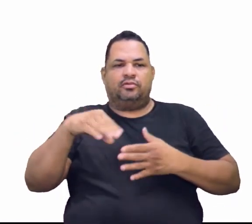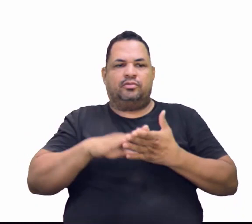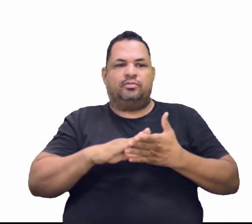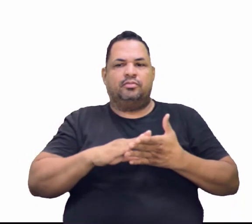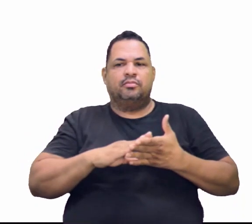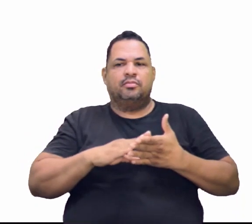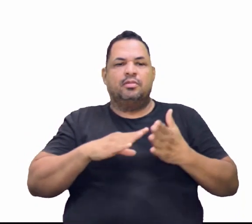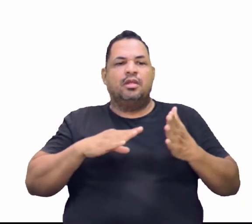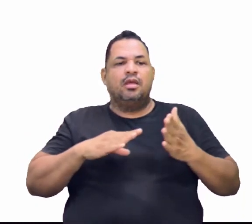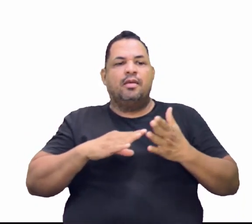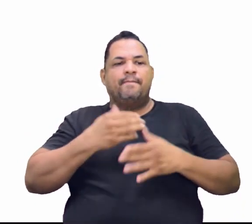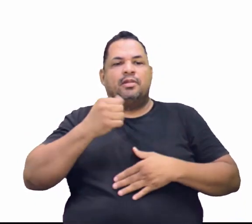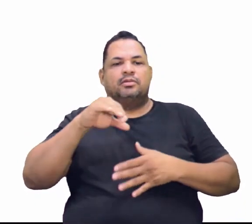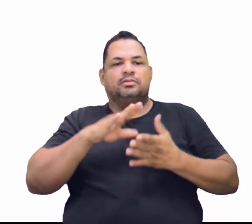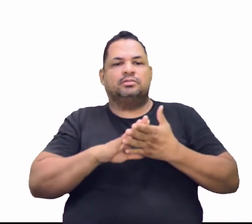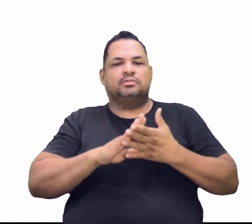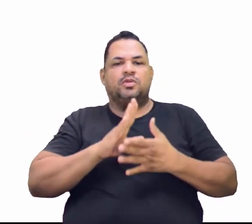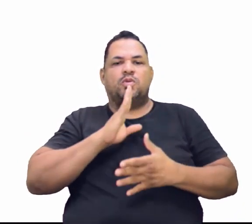de